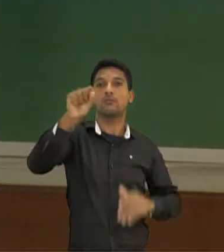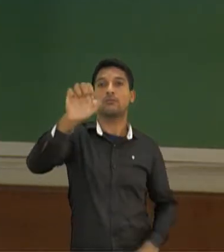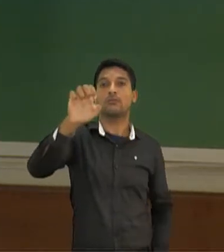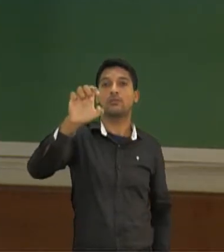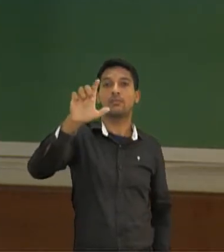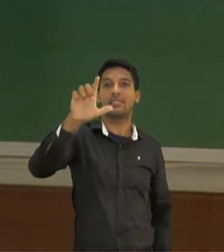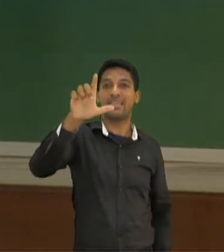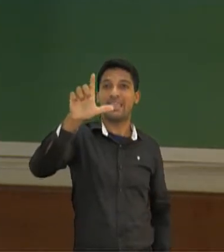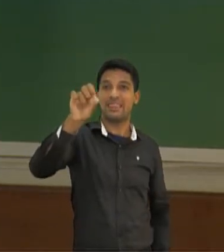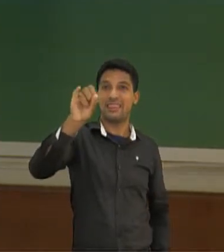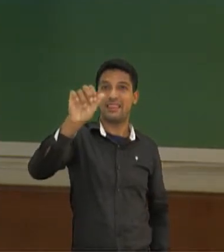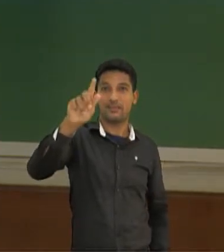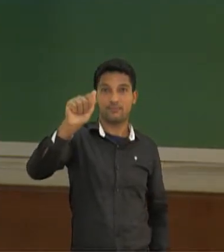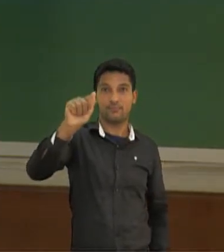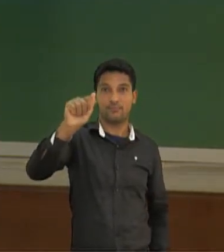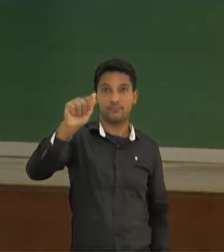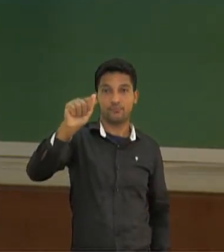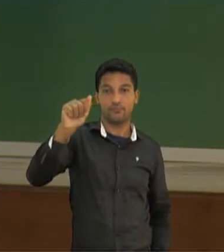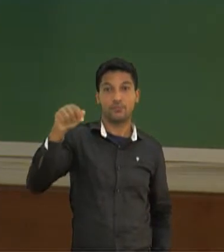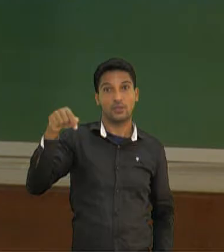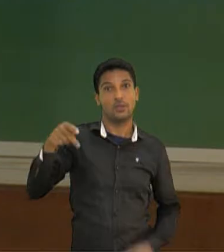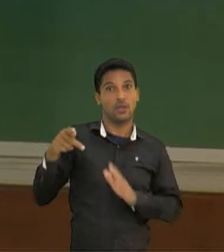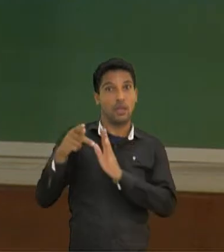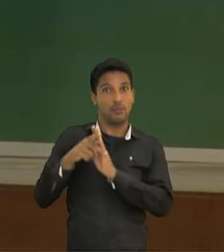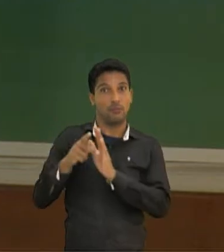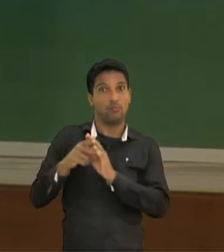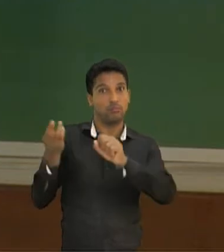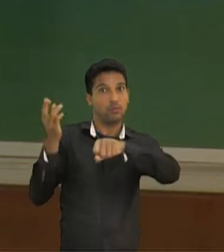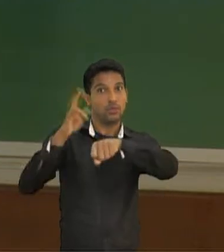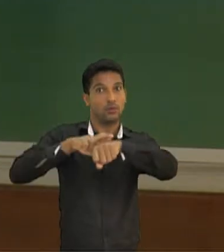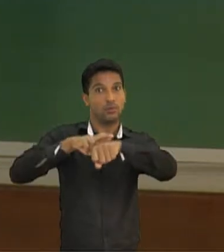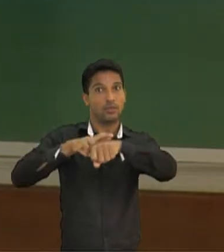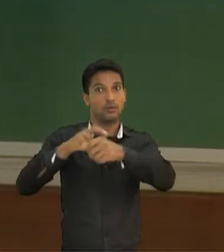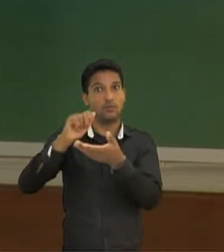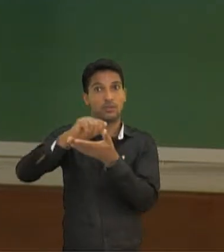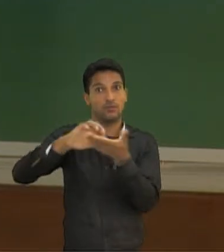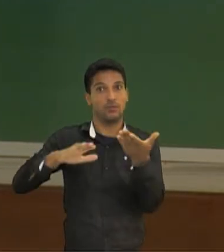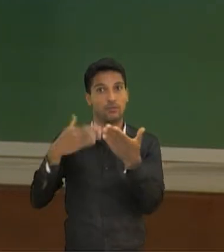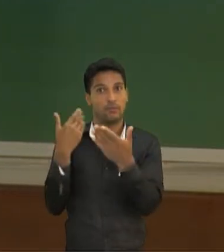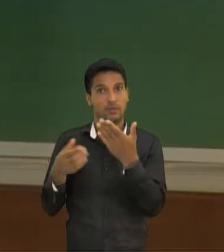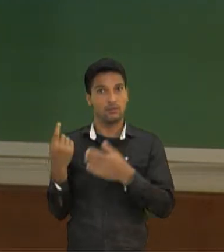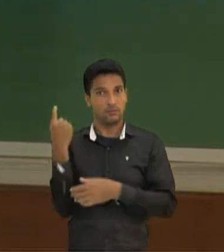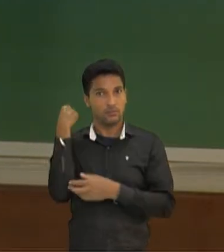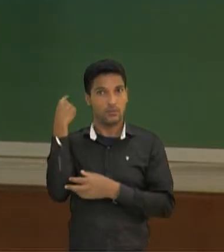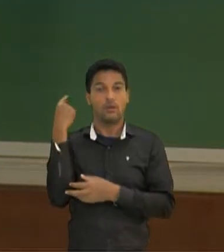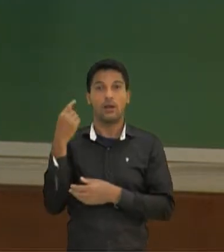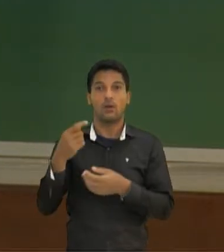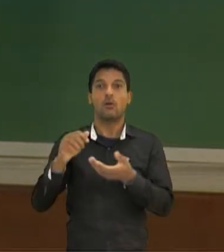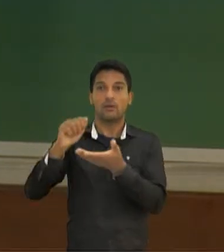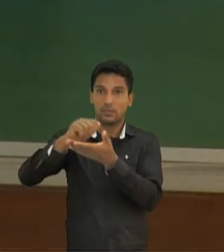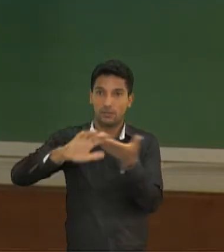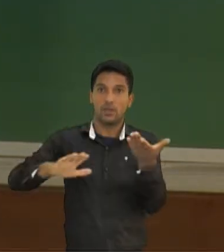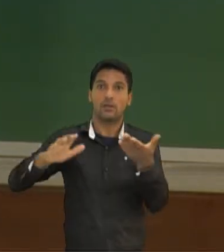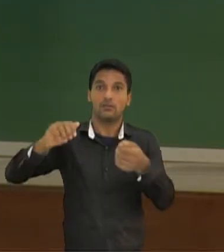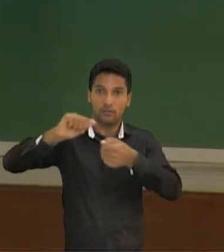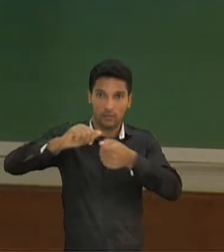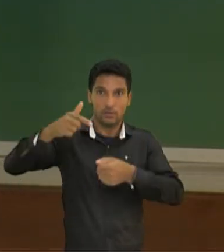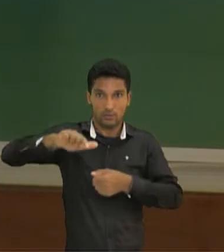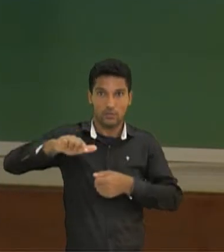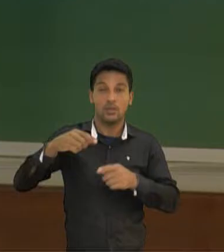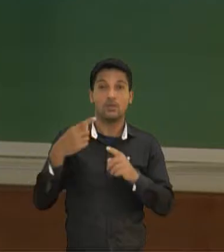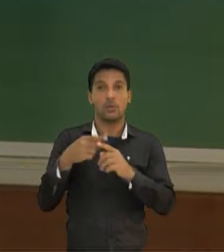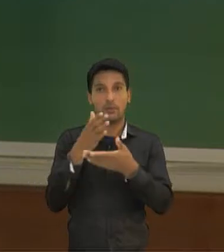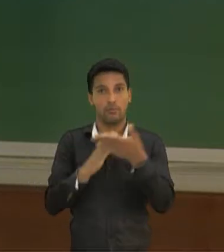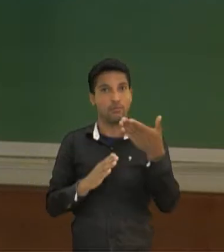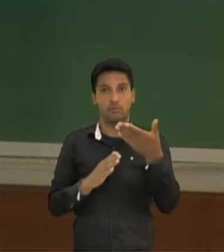atividades que não fizeram, fazer a recuperação das atividades que perderam por alguma razão, para que não percam o ano letivo, né, para que